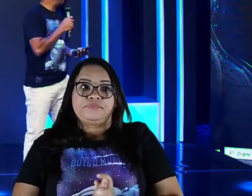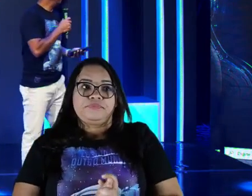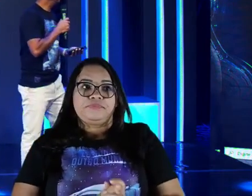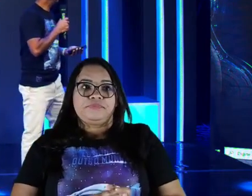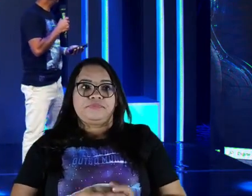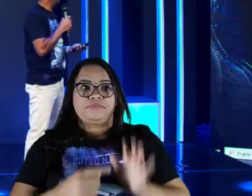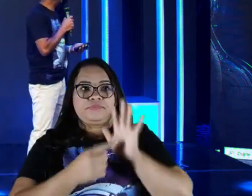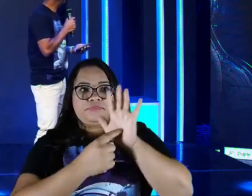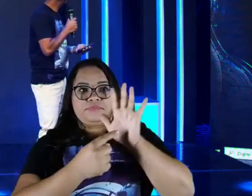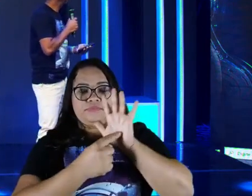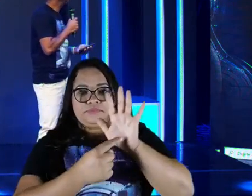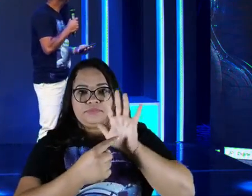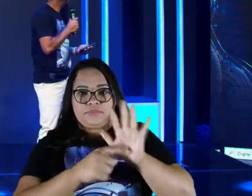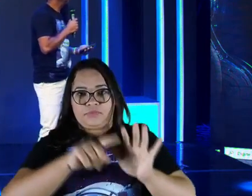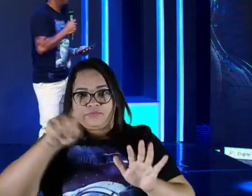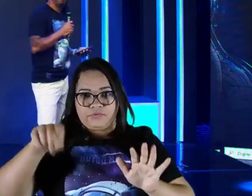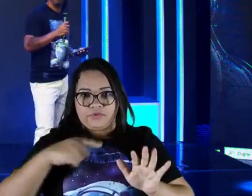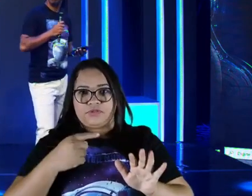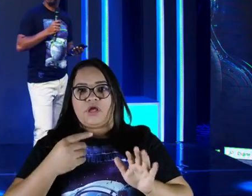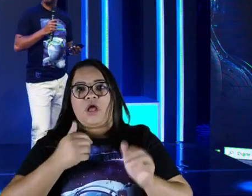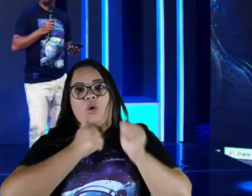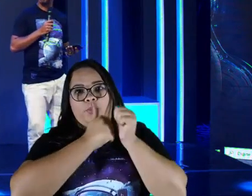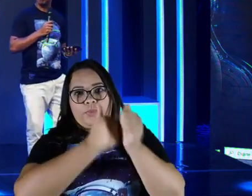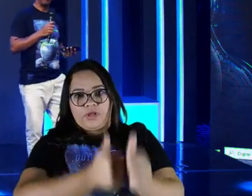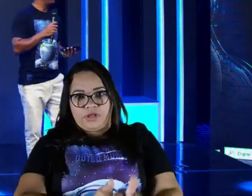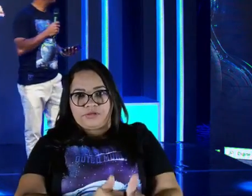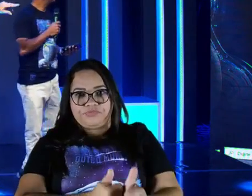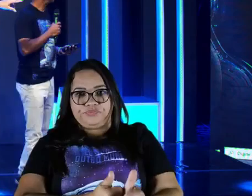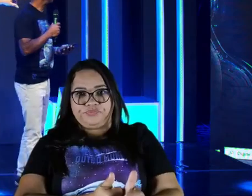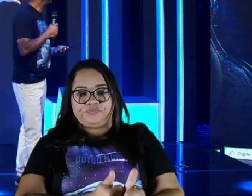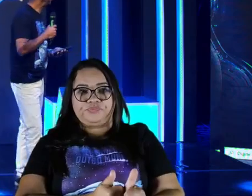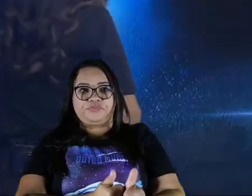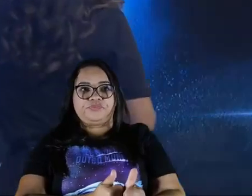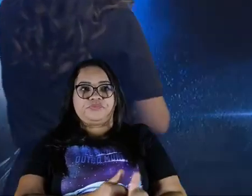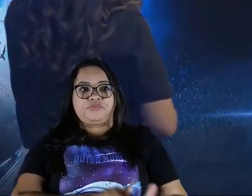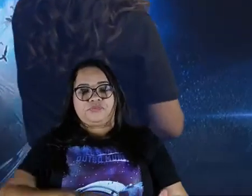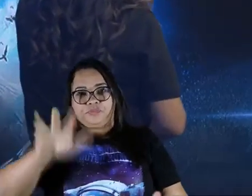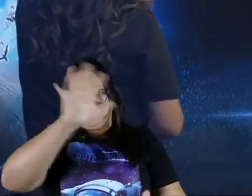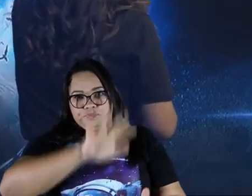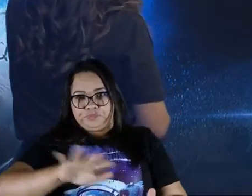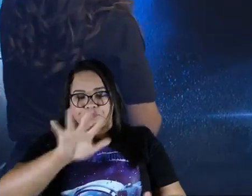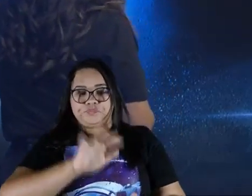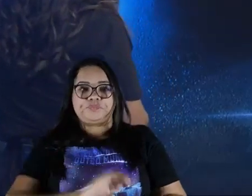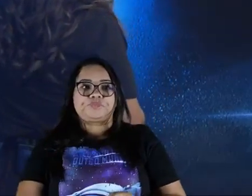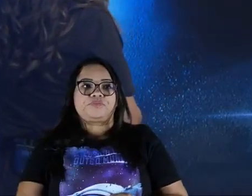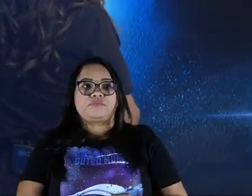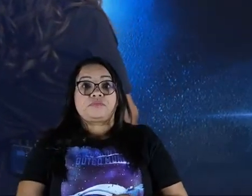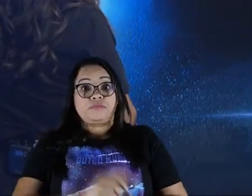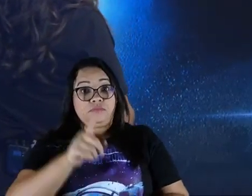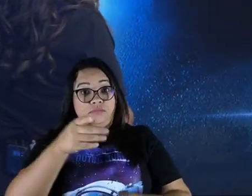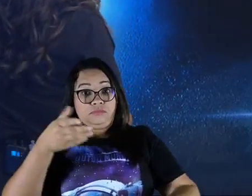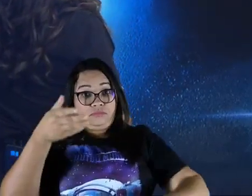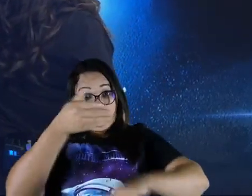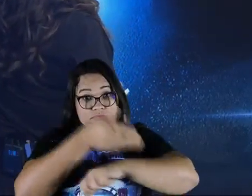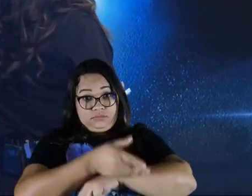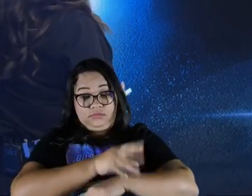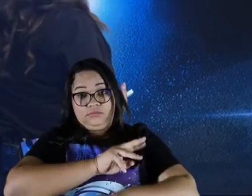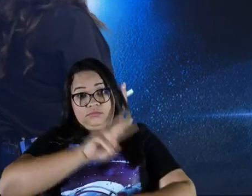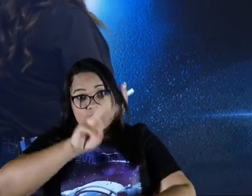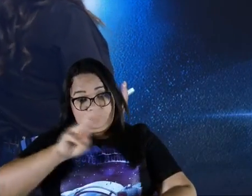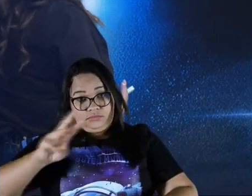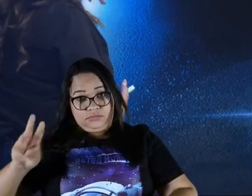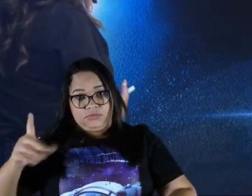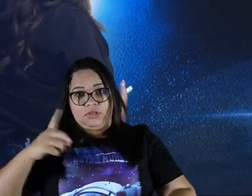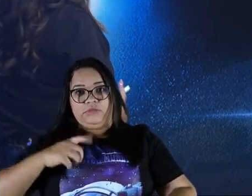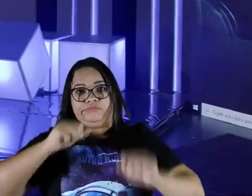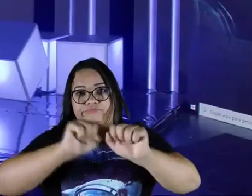aqui rapidinho. Vamos lá. Você que está acompanhando a gente aqui em cima, você que está aqui na geral, olha só. Quando você entra no nosso site, a gente